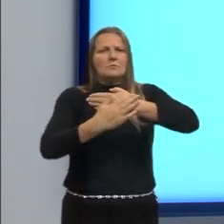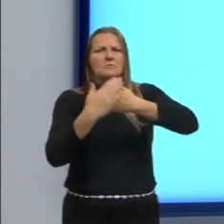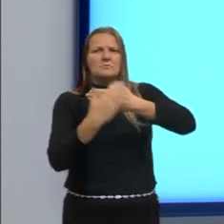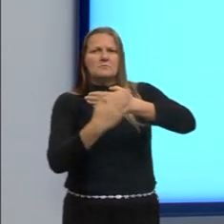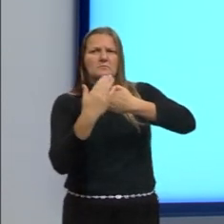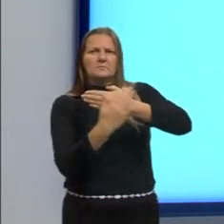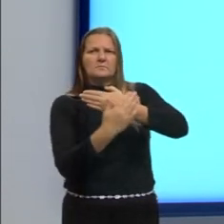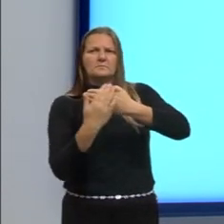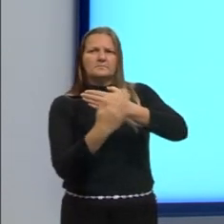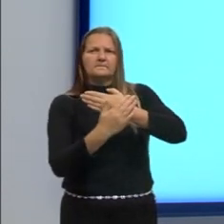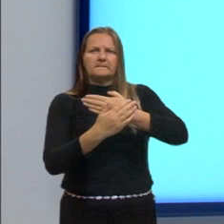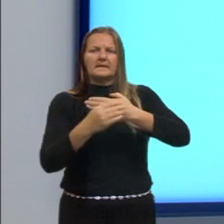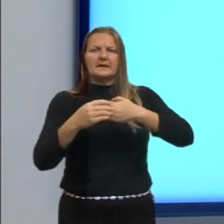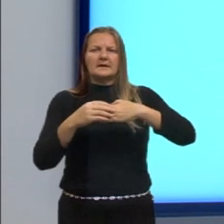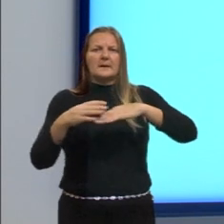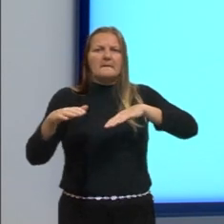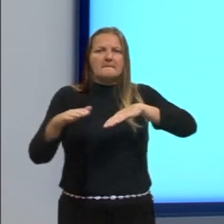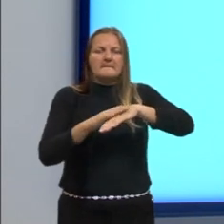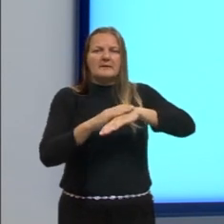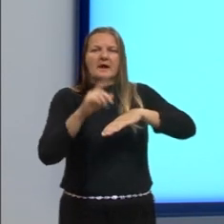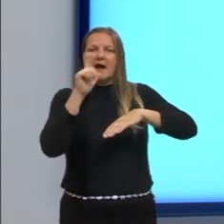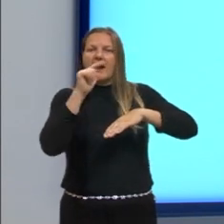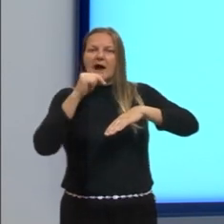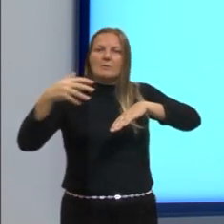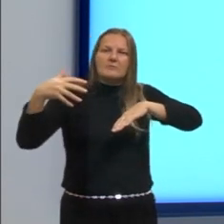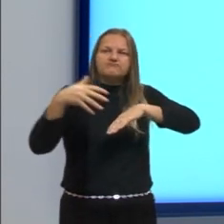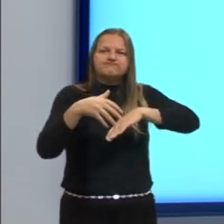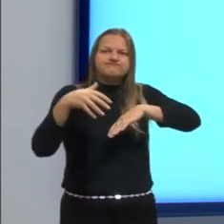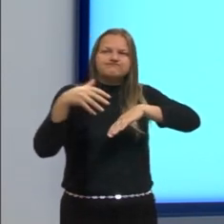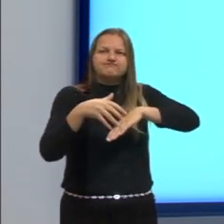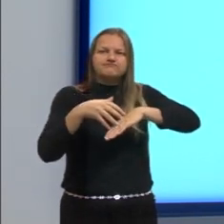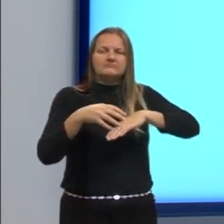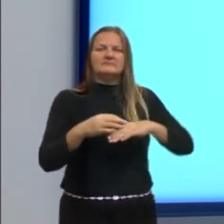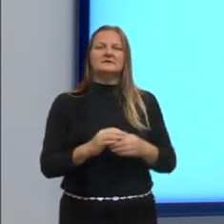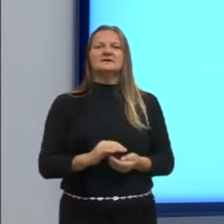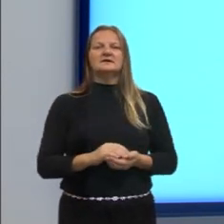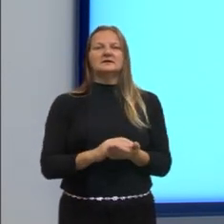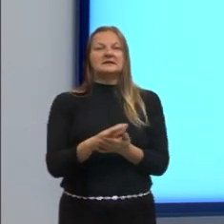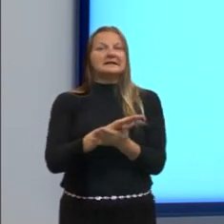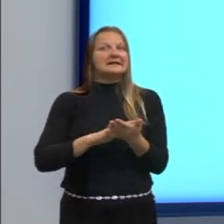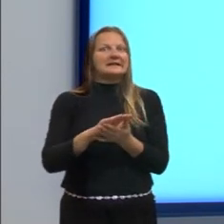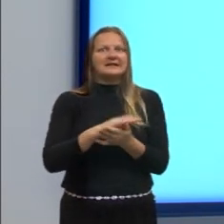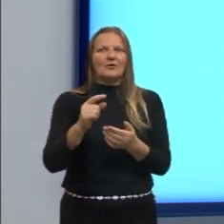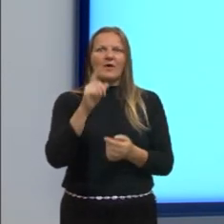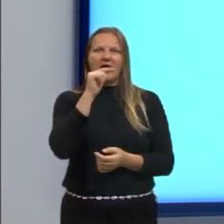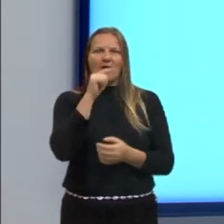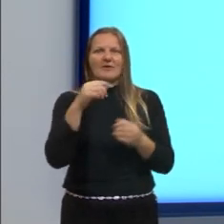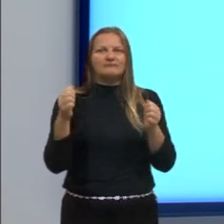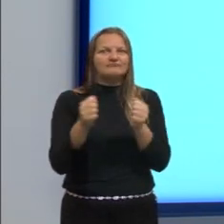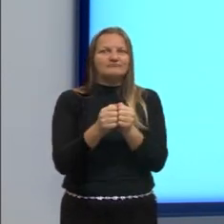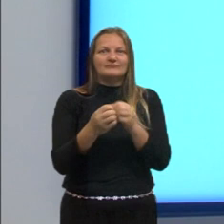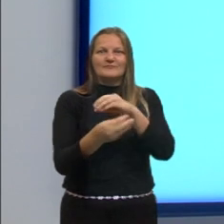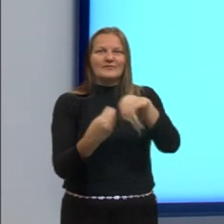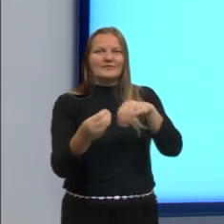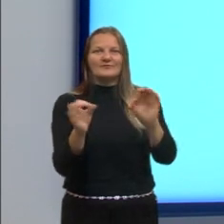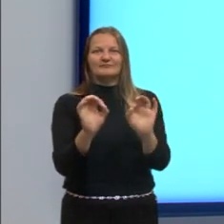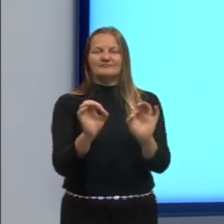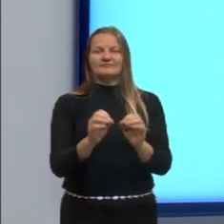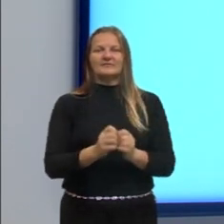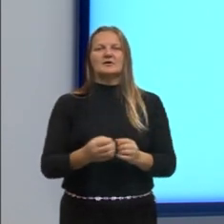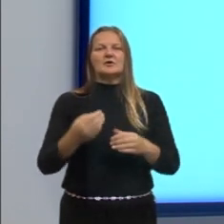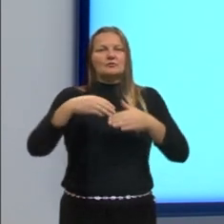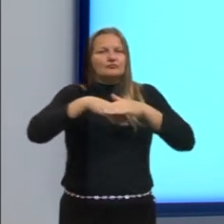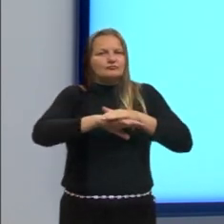celulares serve como uma proteção para entrada de água já que é solúvel em água forma de armazenamento de energia